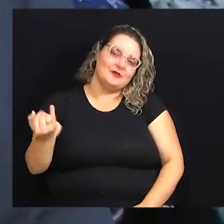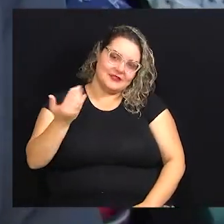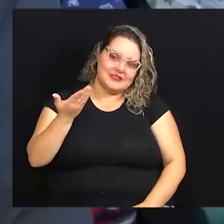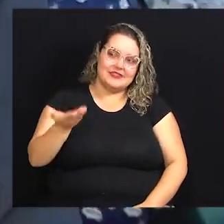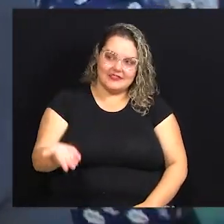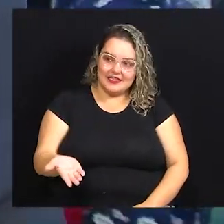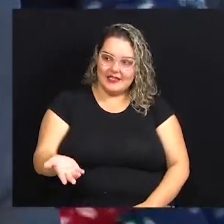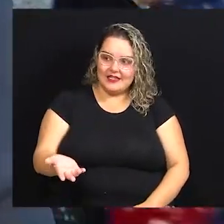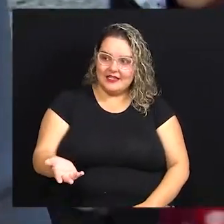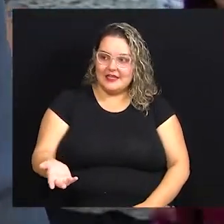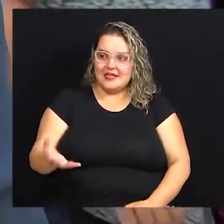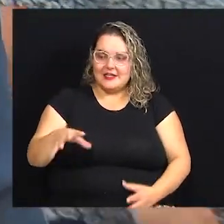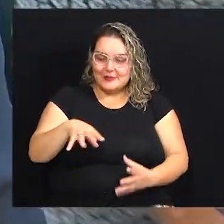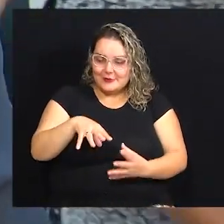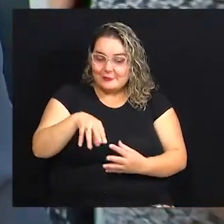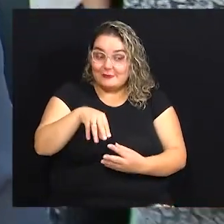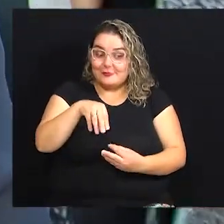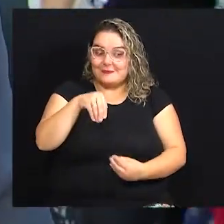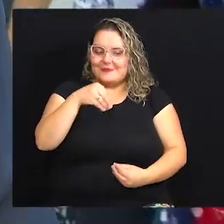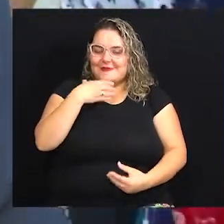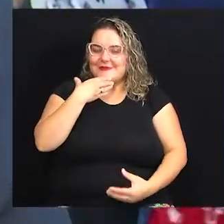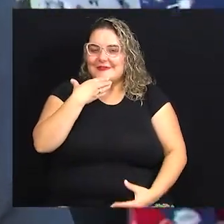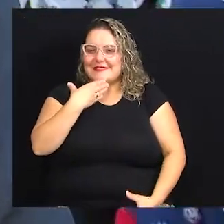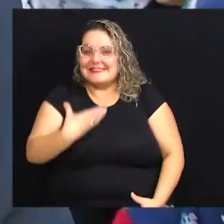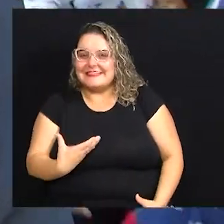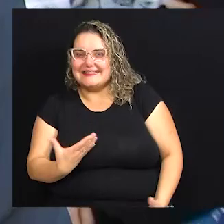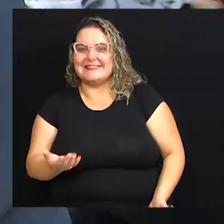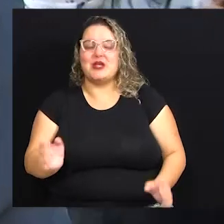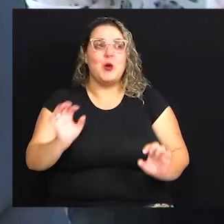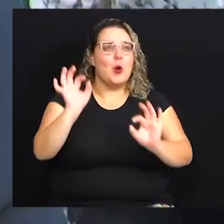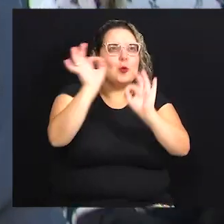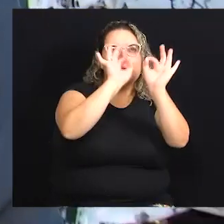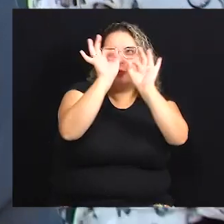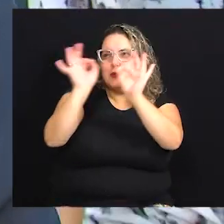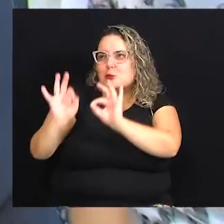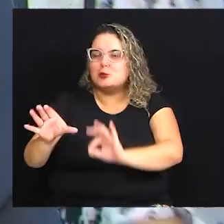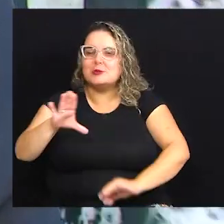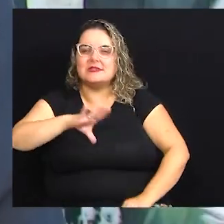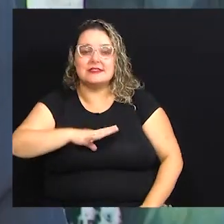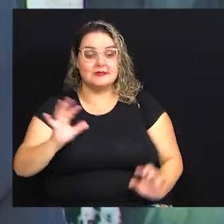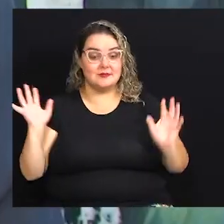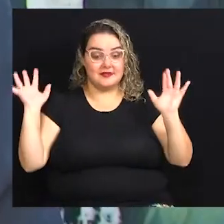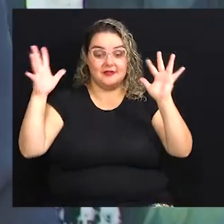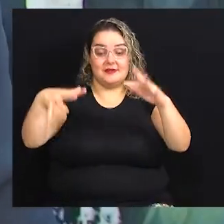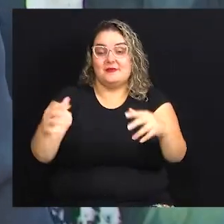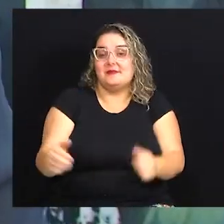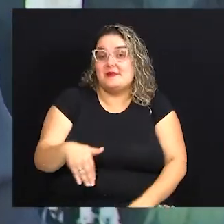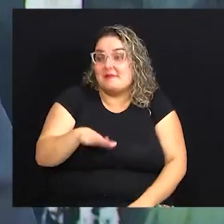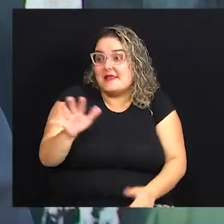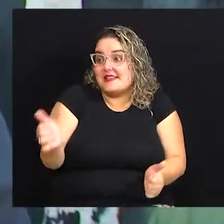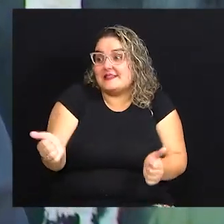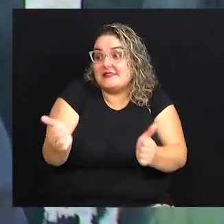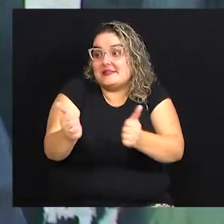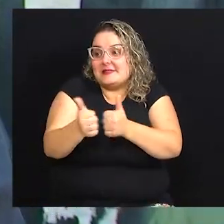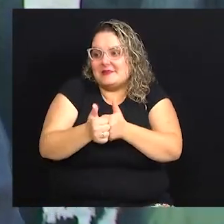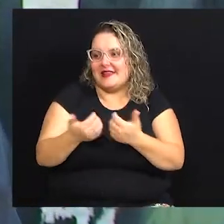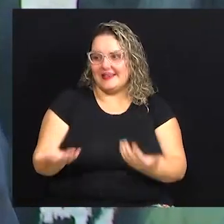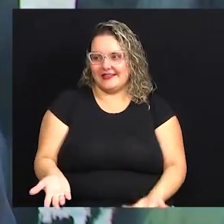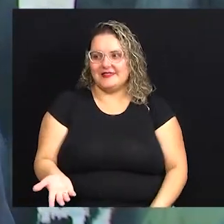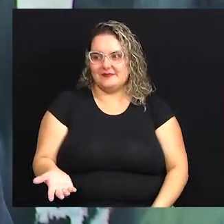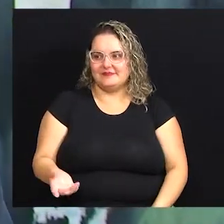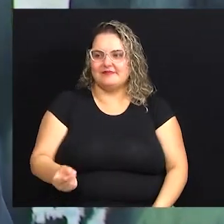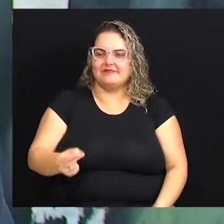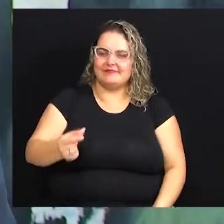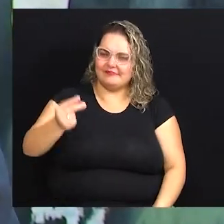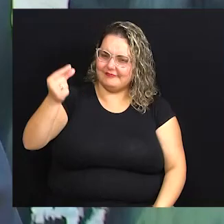importante, né, resgatar esse espírito do natalino, enfeitar a cidade, trazer a população para mais perto, né? Eu acho que